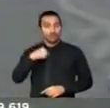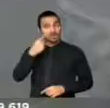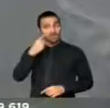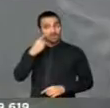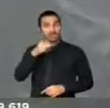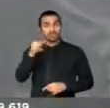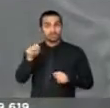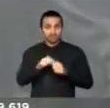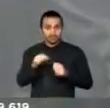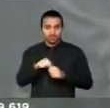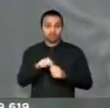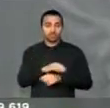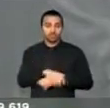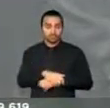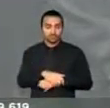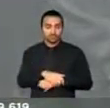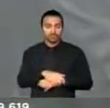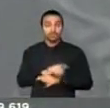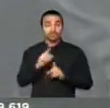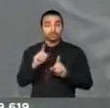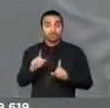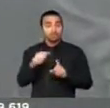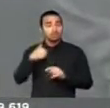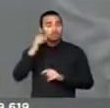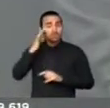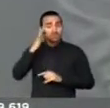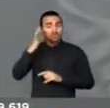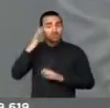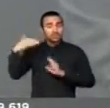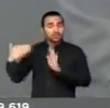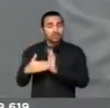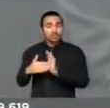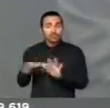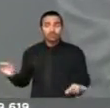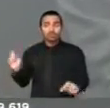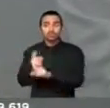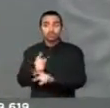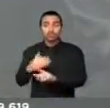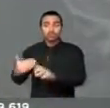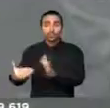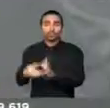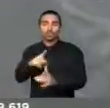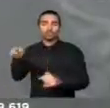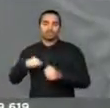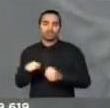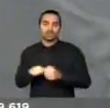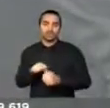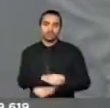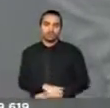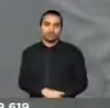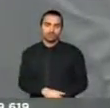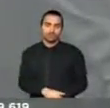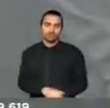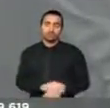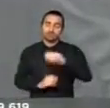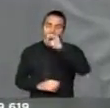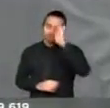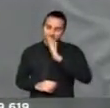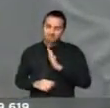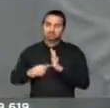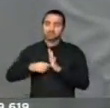Imagine quando acabar e descobrirem tudo o que fizeram com as mãos. Esse país tem que ser passado a